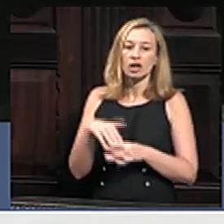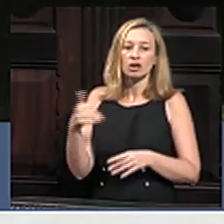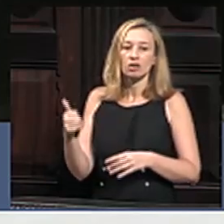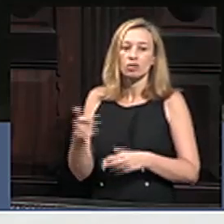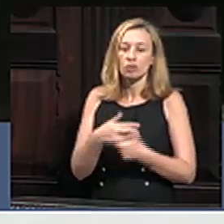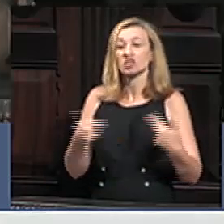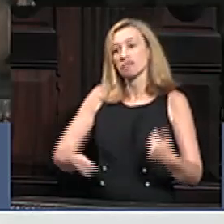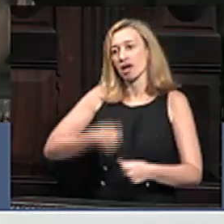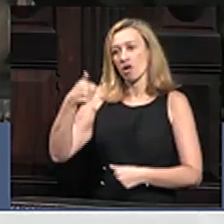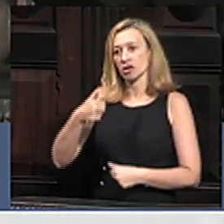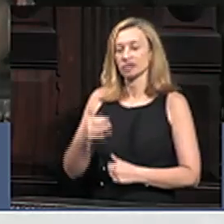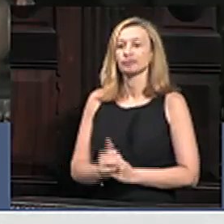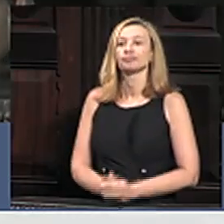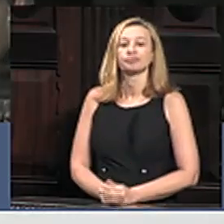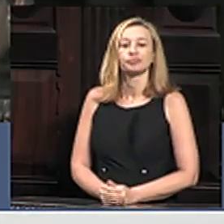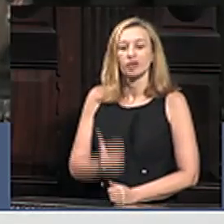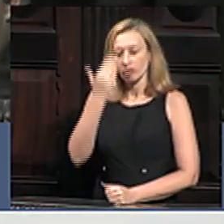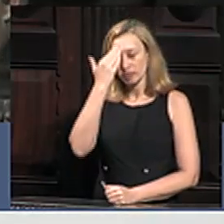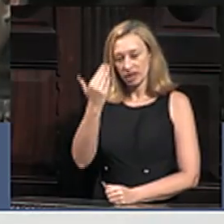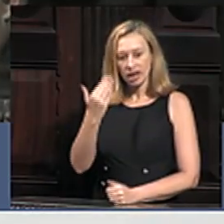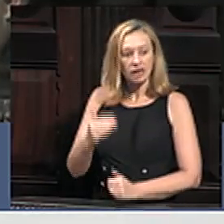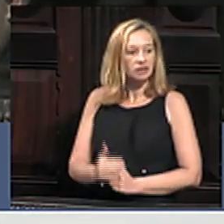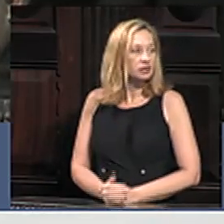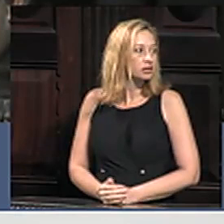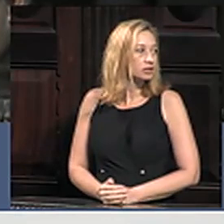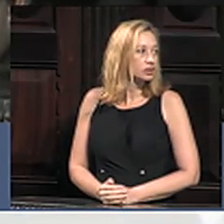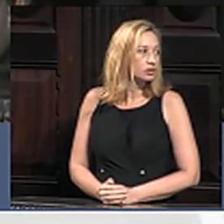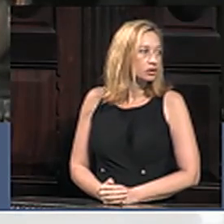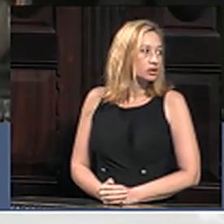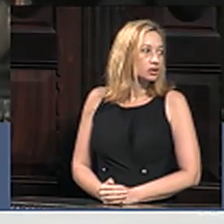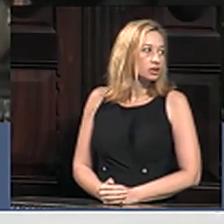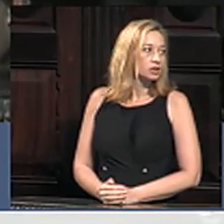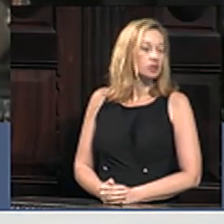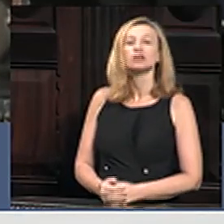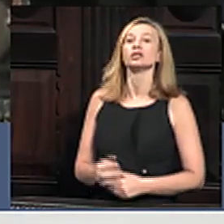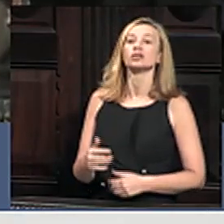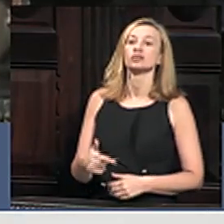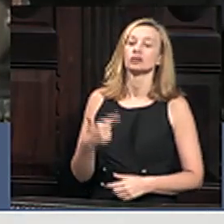aqui. Obrigado, deputado Marcelo Freixo. Em tramitação